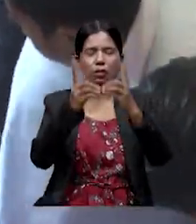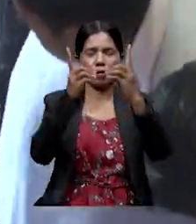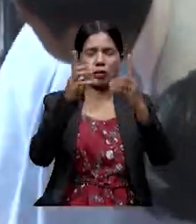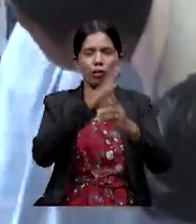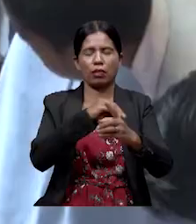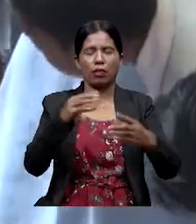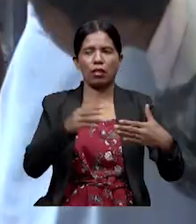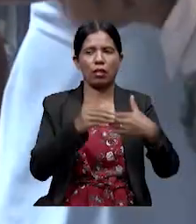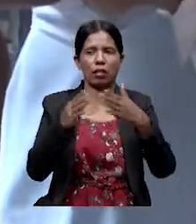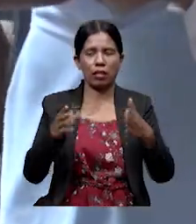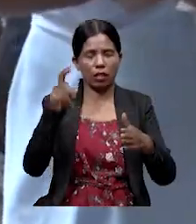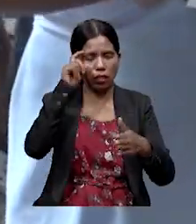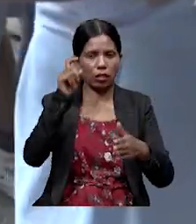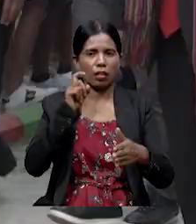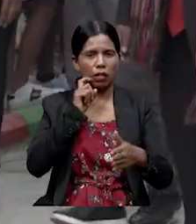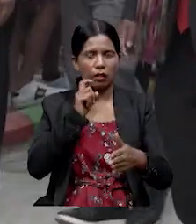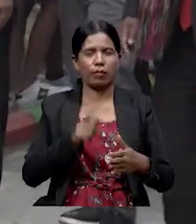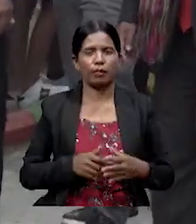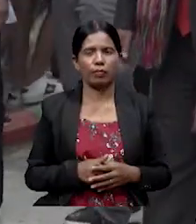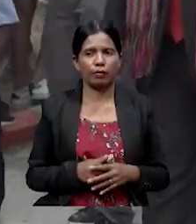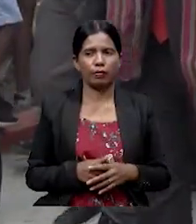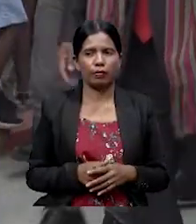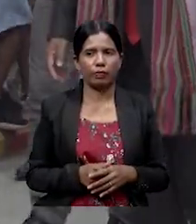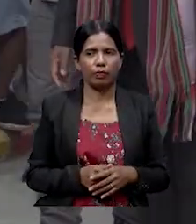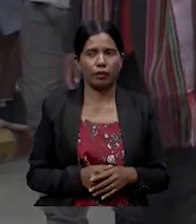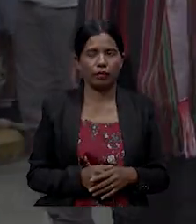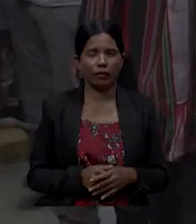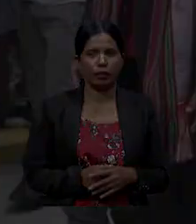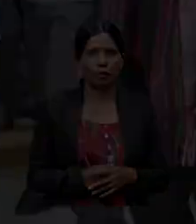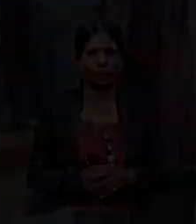honra o líder carismático Kairala Sanangusmão. Adere tus menis, ziamen.